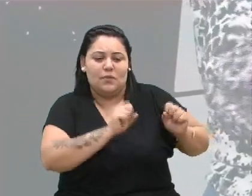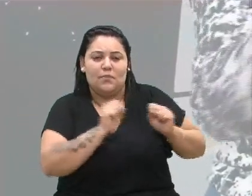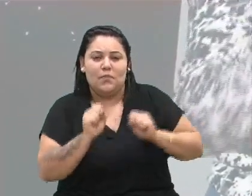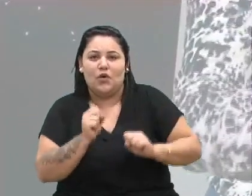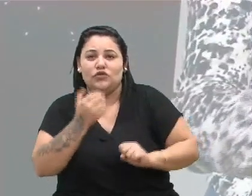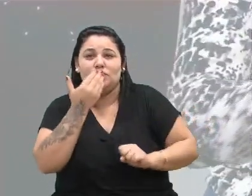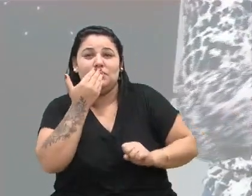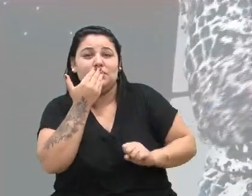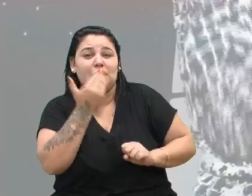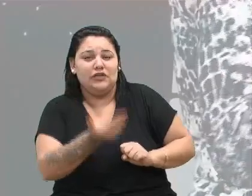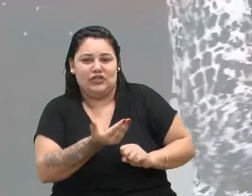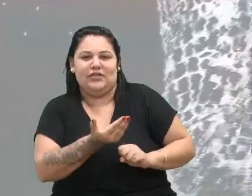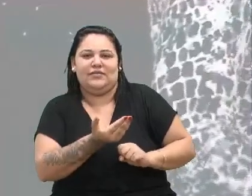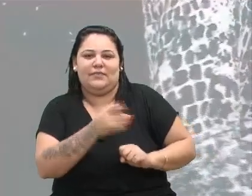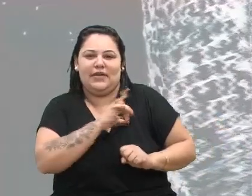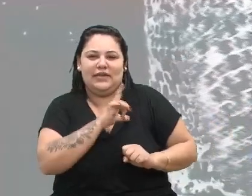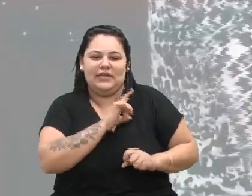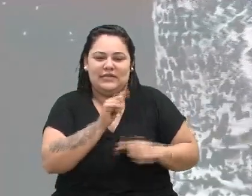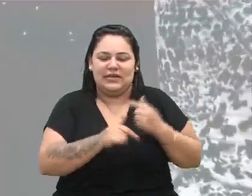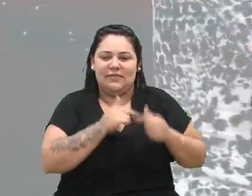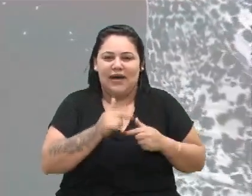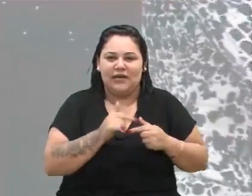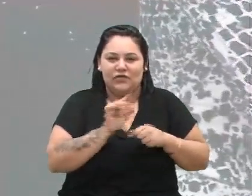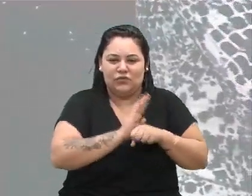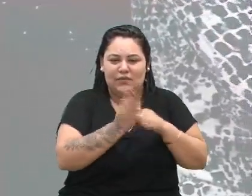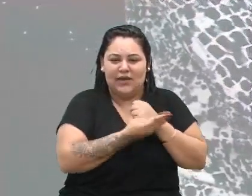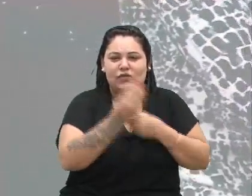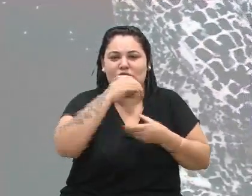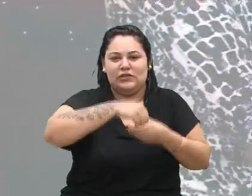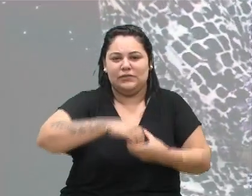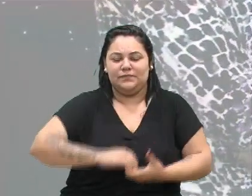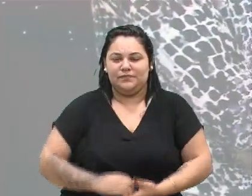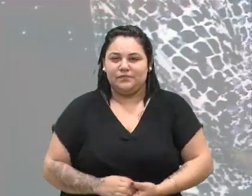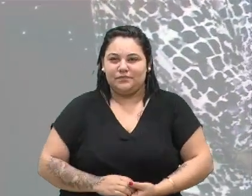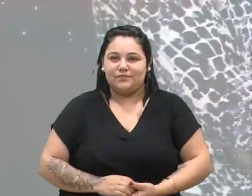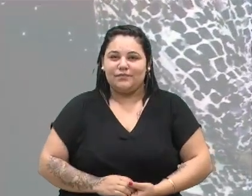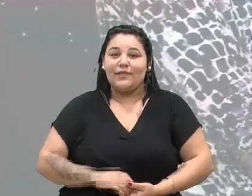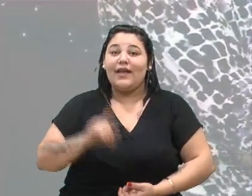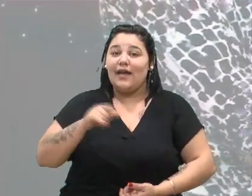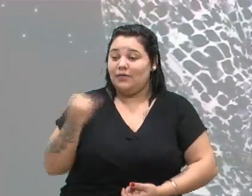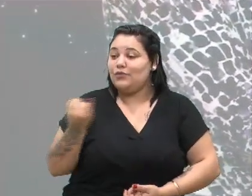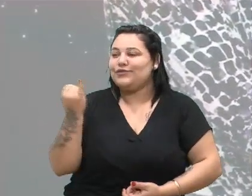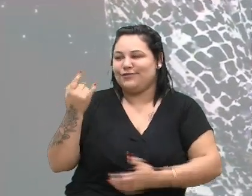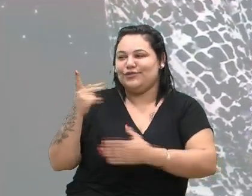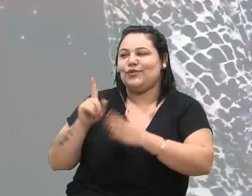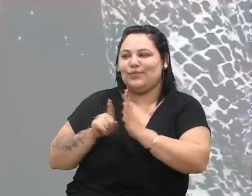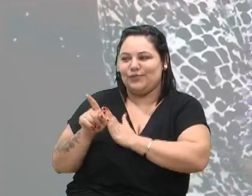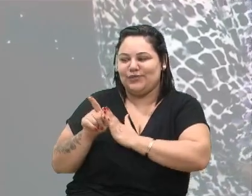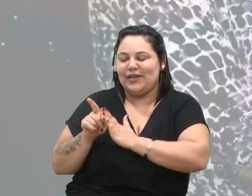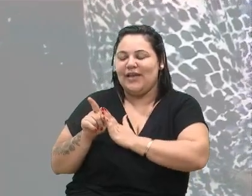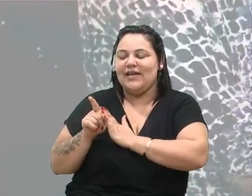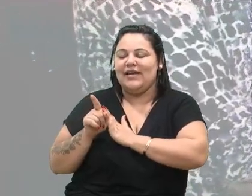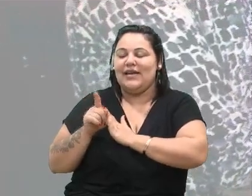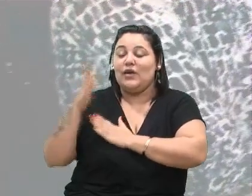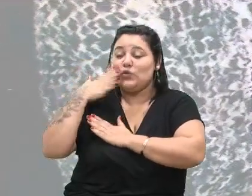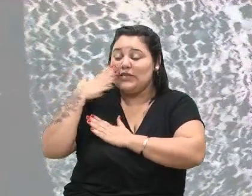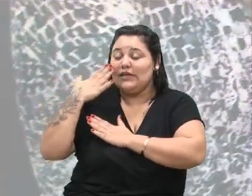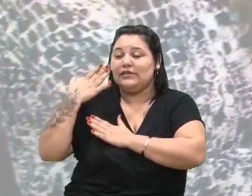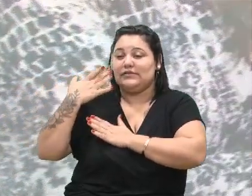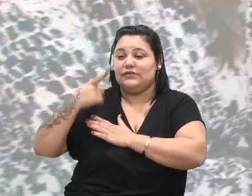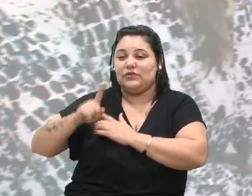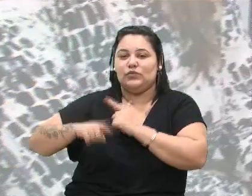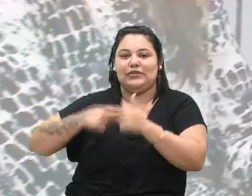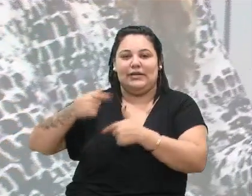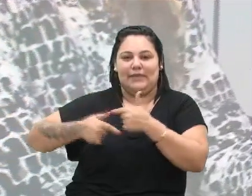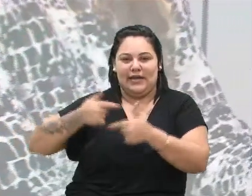essa operação vá no bairro e faça essa remoção também? Sim, isso é importante a sua pergunta. O que eu sei que vão trabalhar